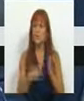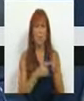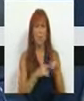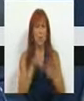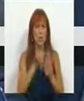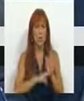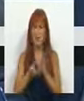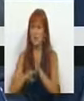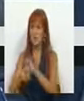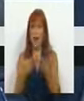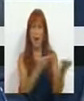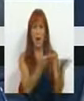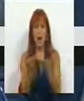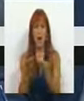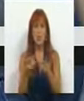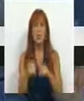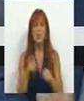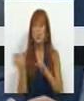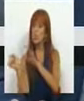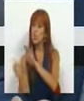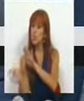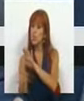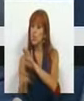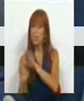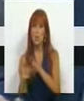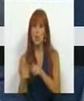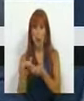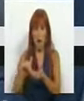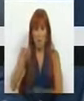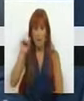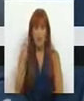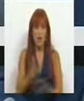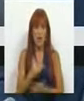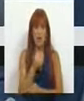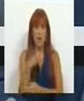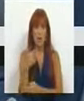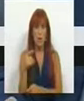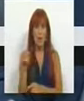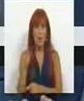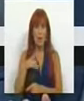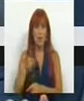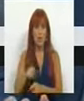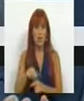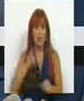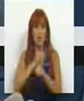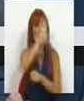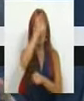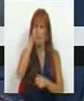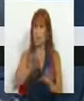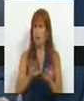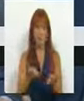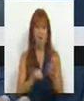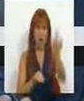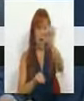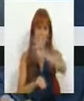necessidades regulatórias atuais. Os depósitos aumentaram desde 2011 na Banca Nacional, noutros países não foi este